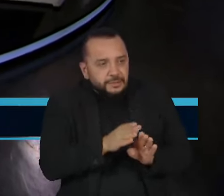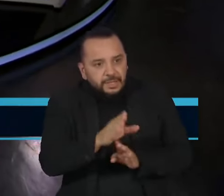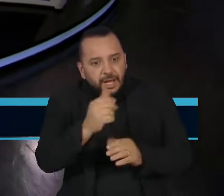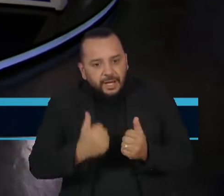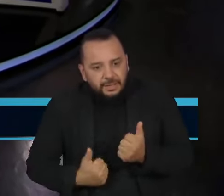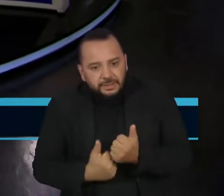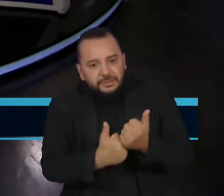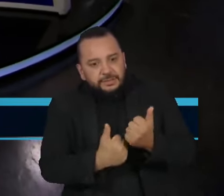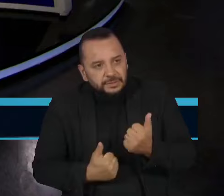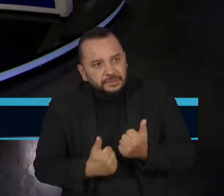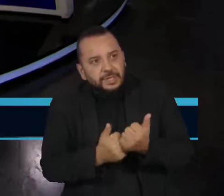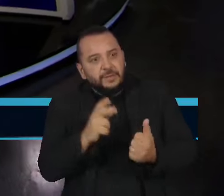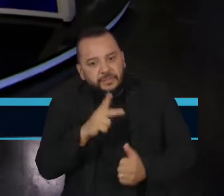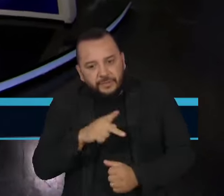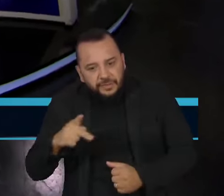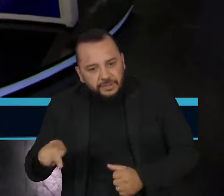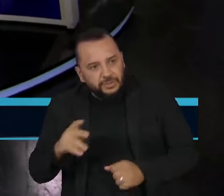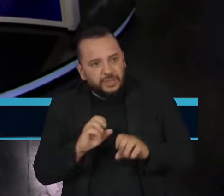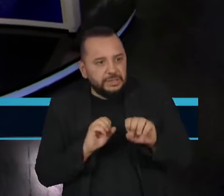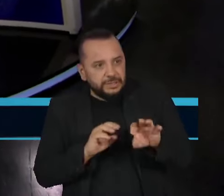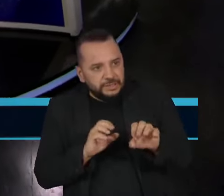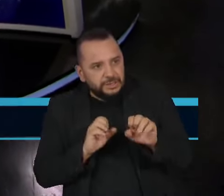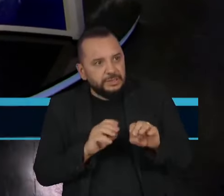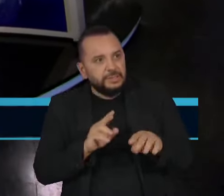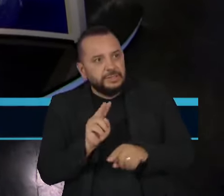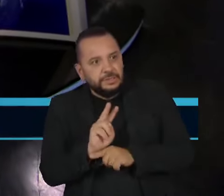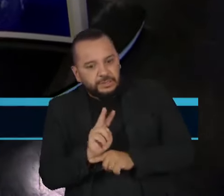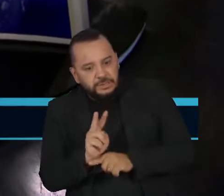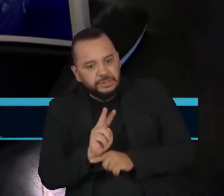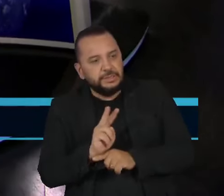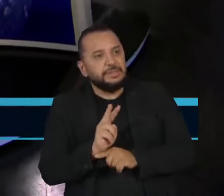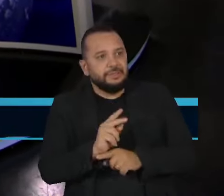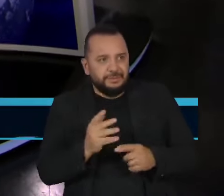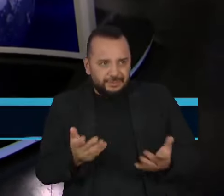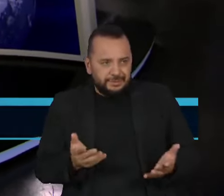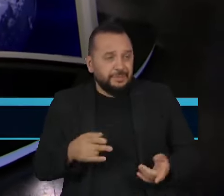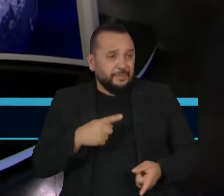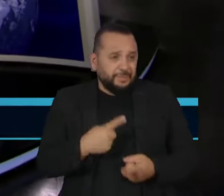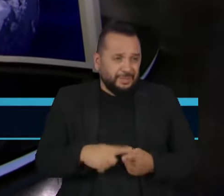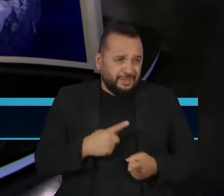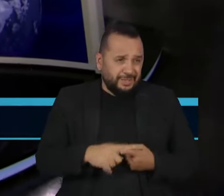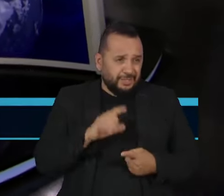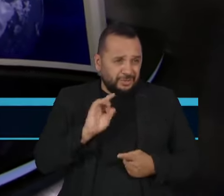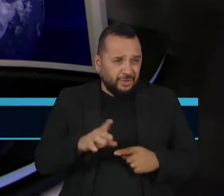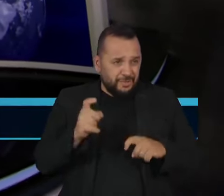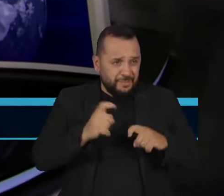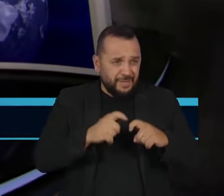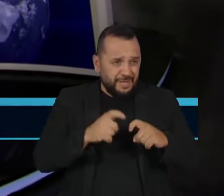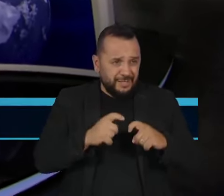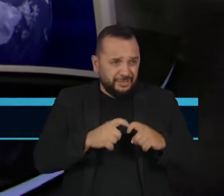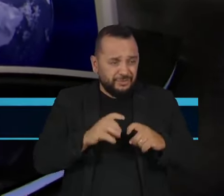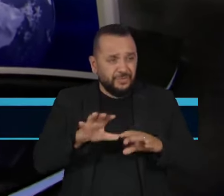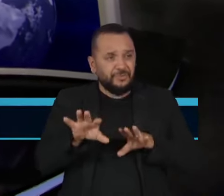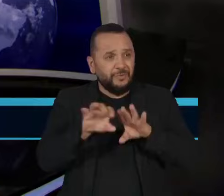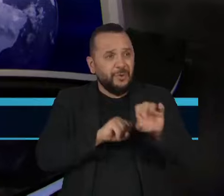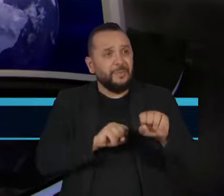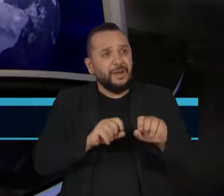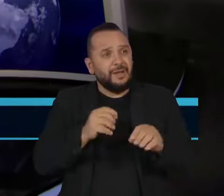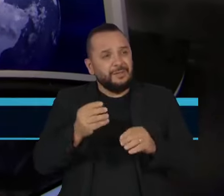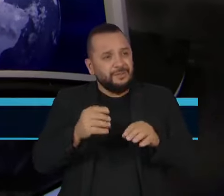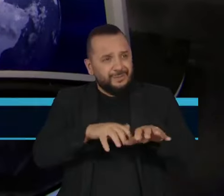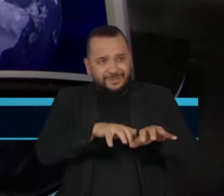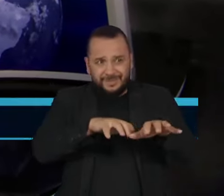com professores, com tutores. A história de fazer médicos formados à